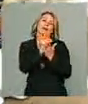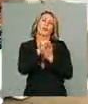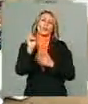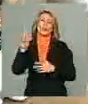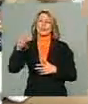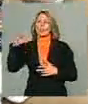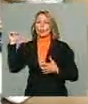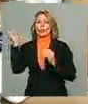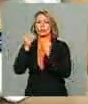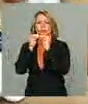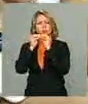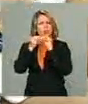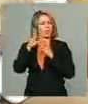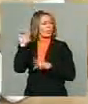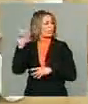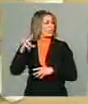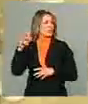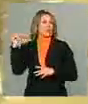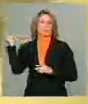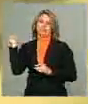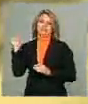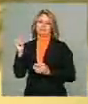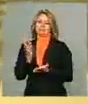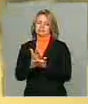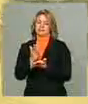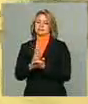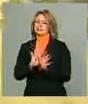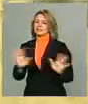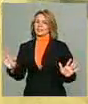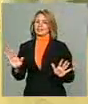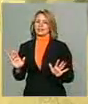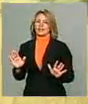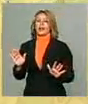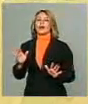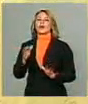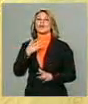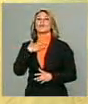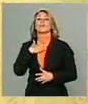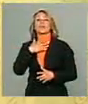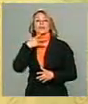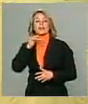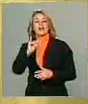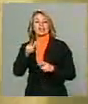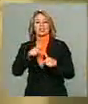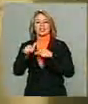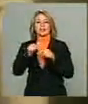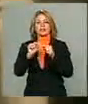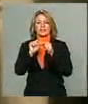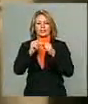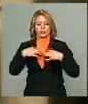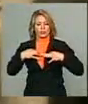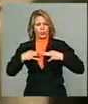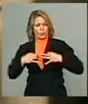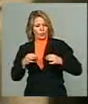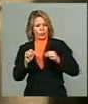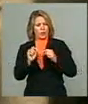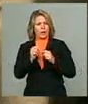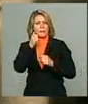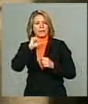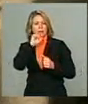nada Que Beijinho nunca beijou na boca ele era al afate seu pai pai era afate muito bom vovó era